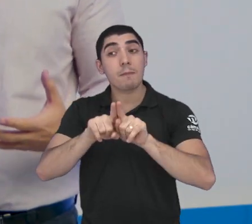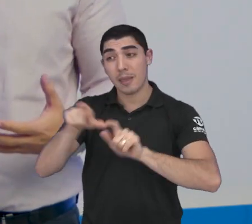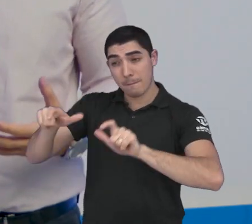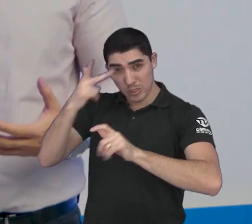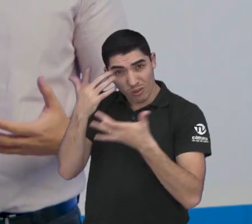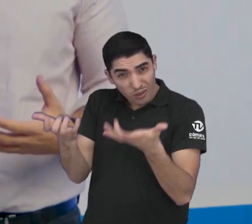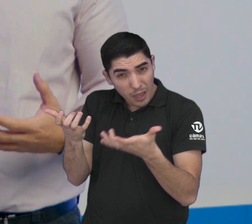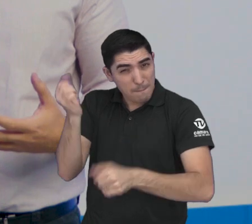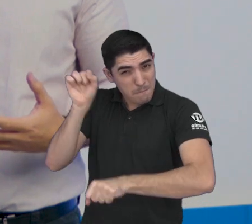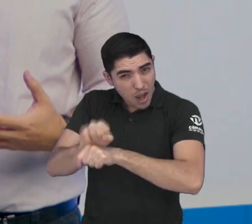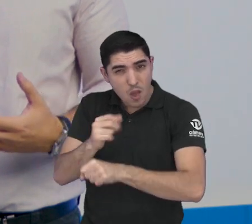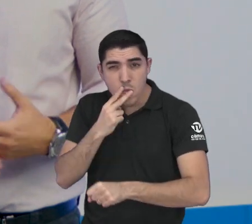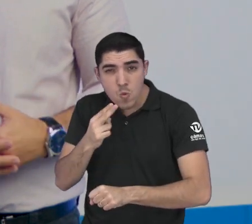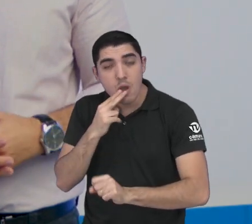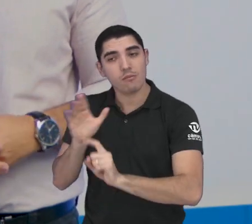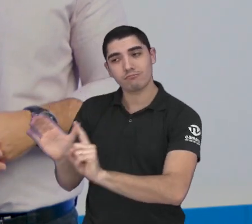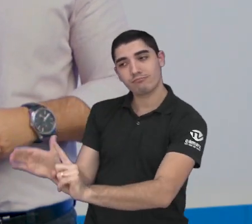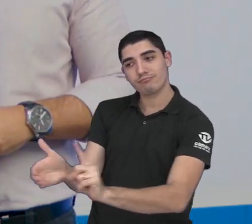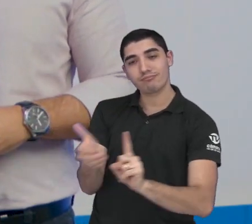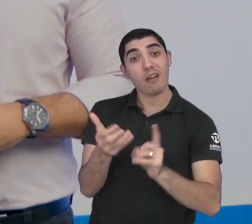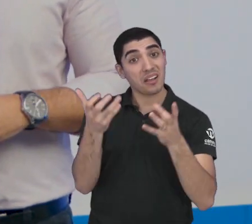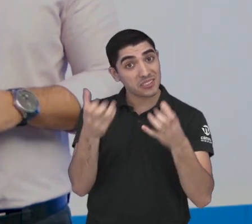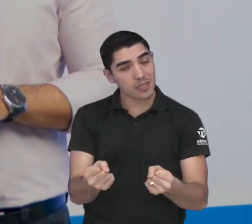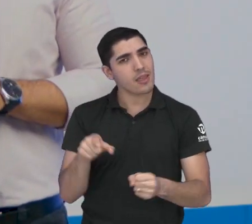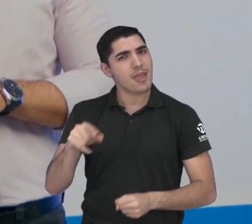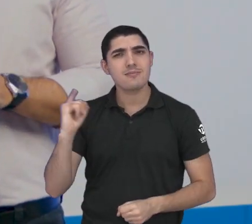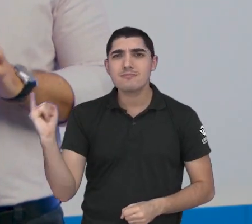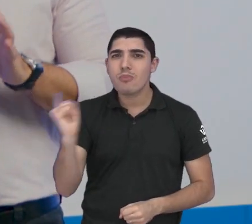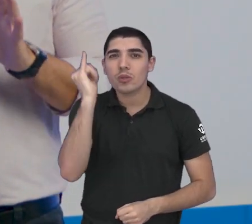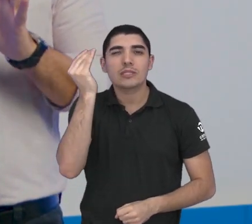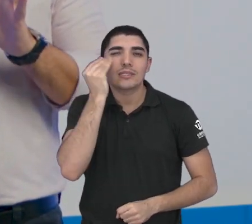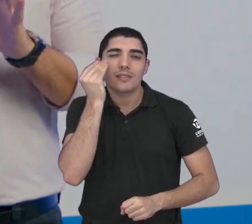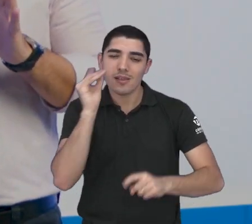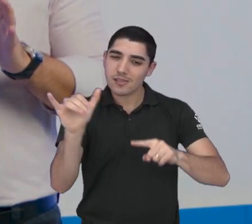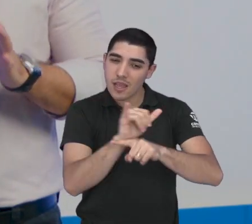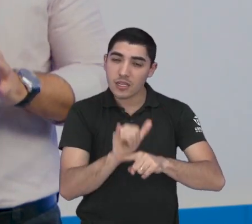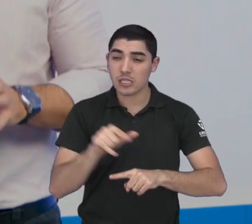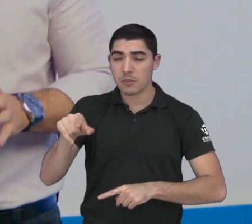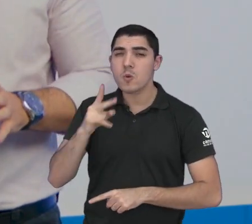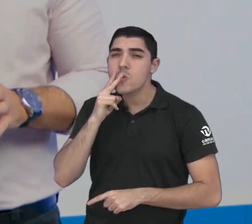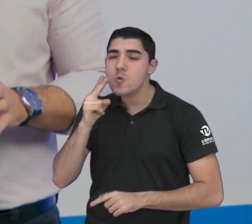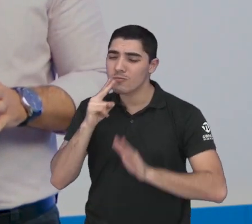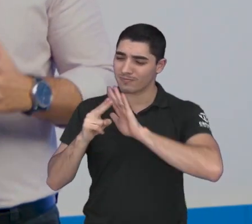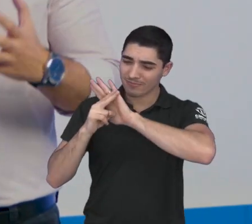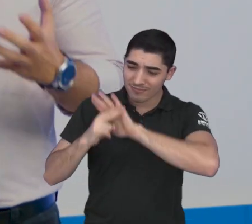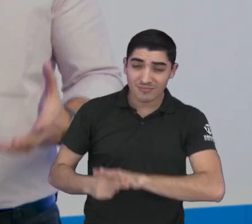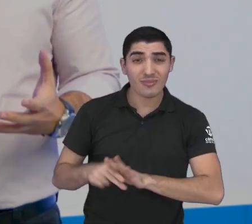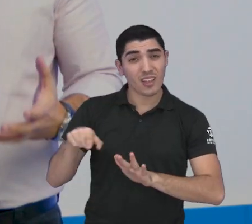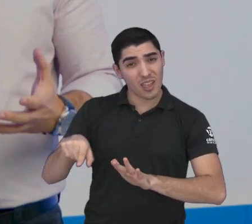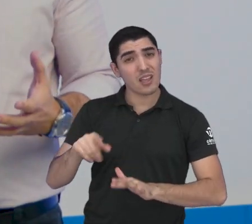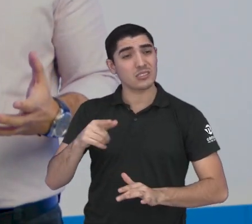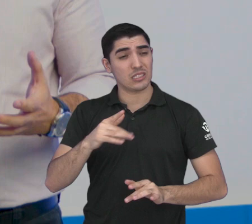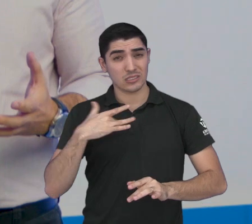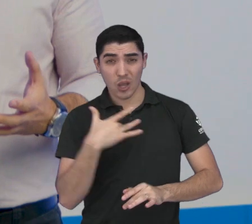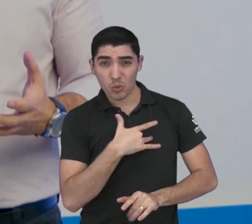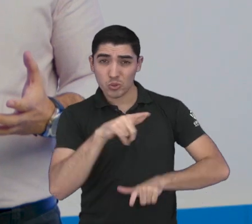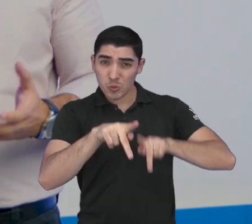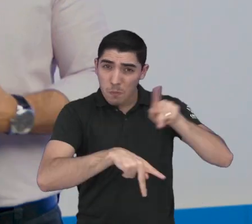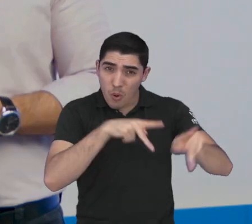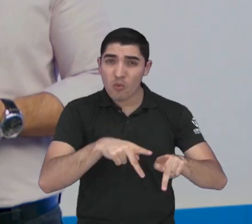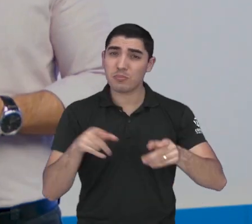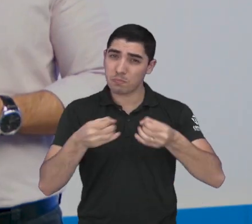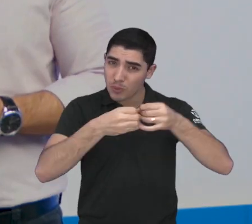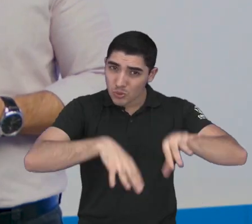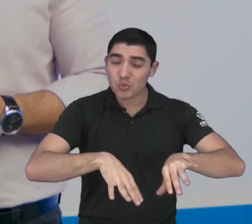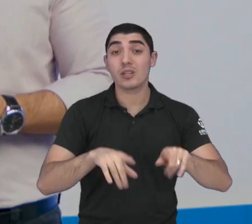conscientização e acolhimento para quem deseja parar de fumar. Isso é muito importante para tentar amenizar os impactos do cigarro, que é um peso para a saúde pública,